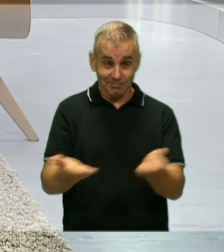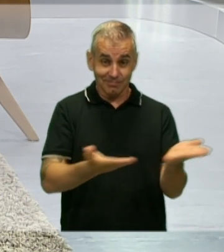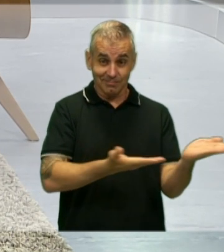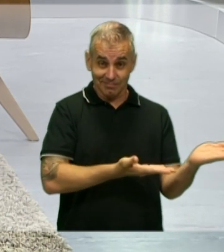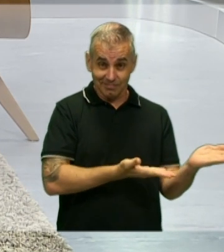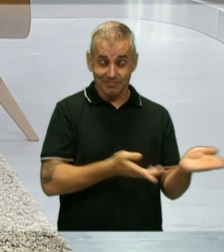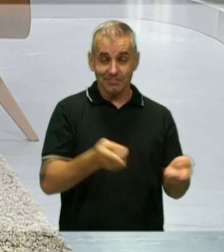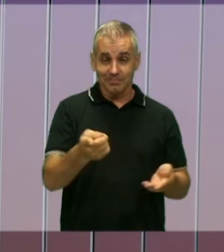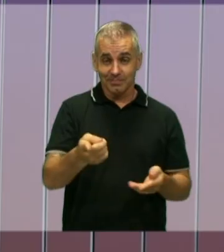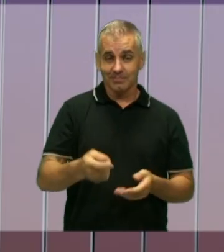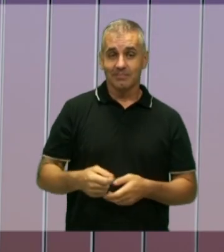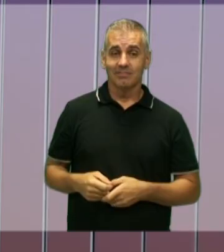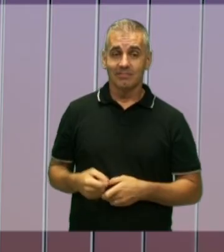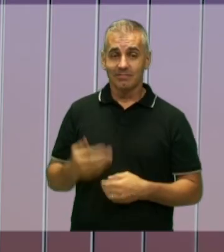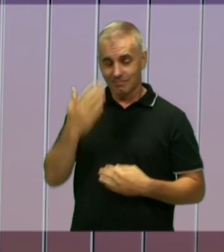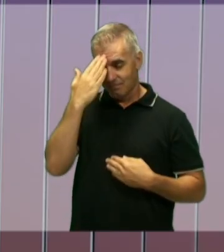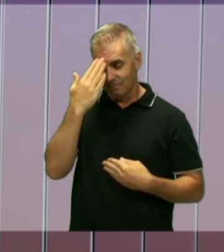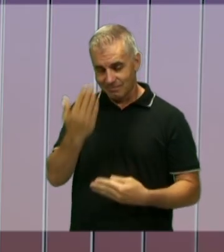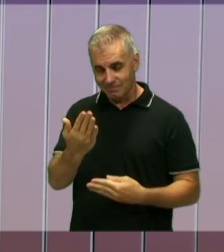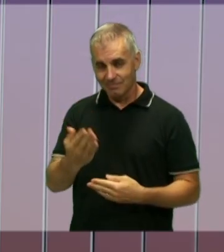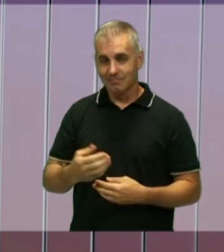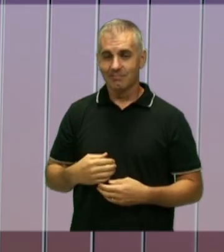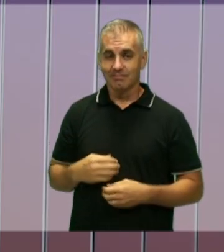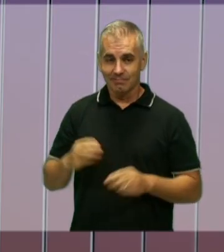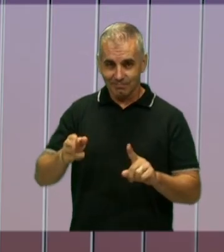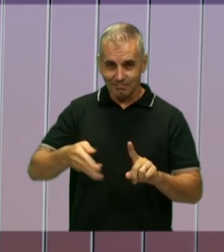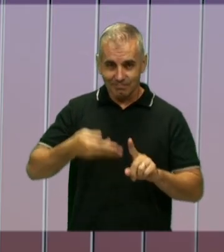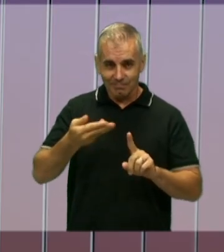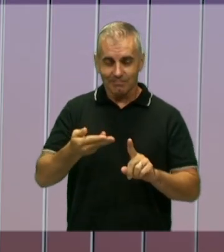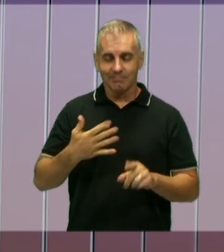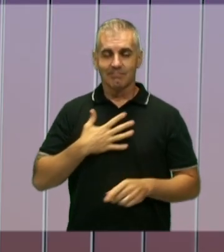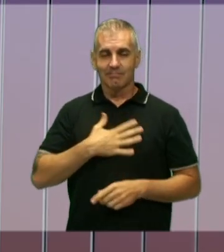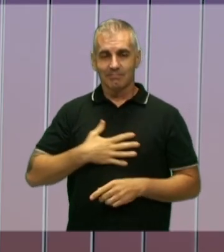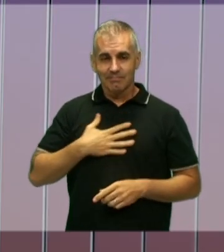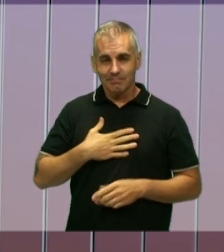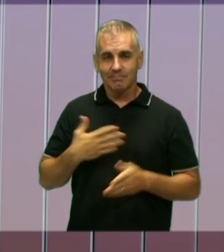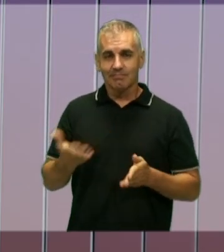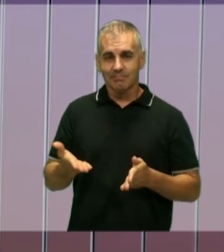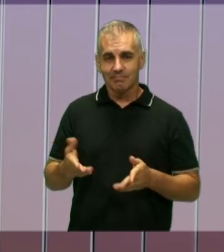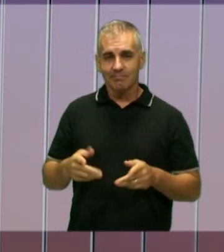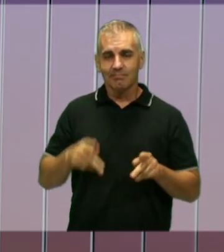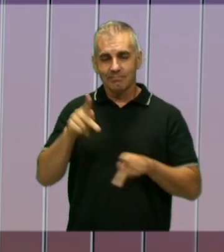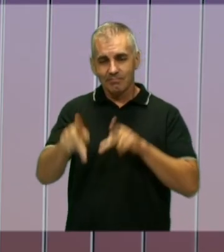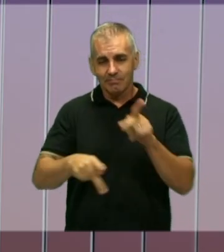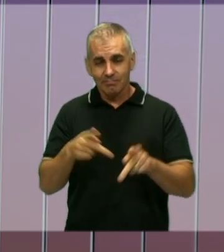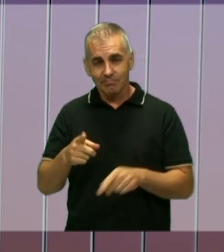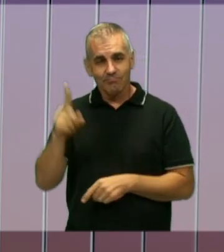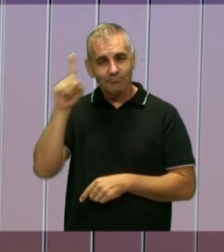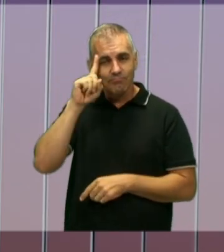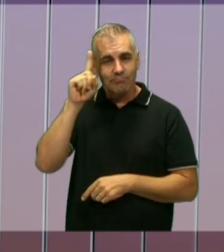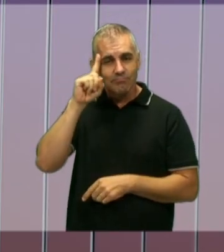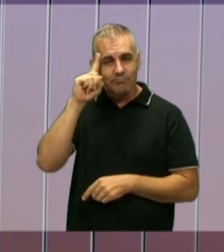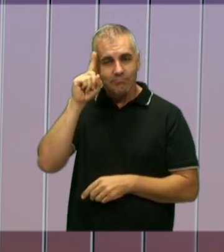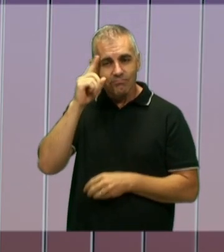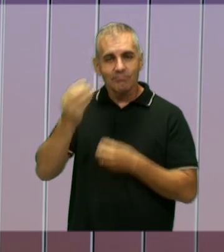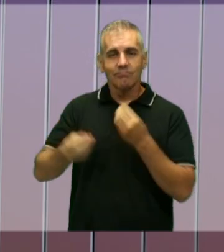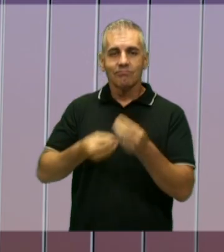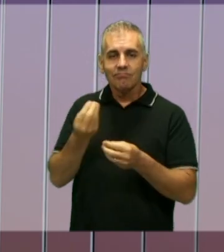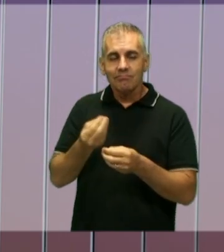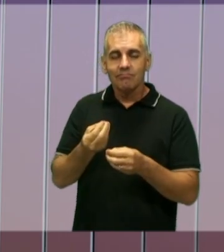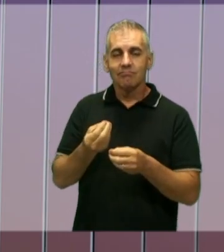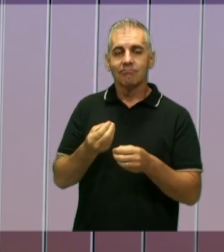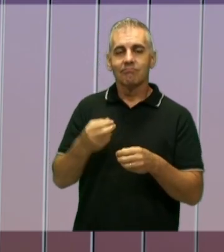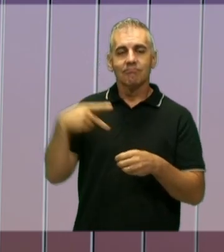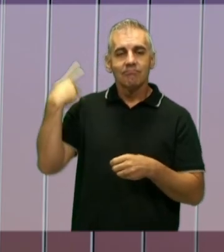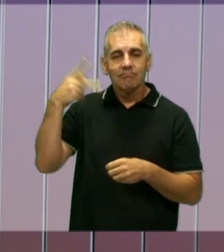aqui ao programa. Obrigado, Maurício. É sempre uma honra, uma satisfação a gente poder estar aqui, passar um pouco para a população o nosso dia a dia, né? Como parlamentar, o que a gente tem